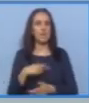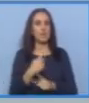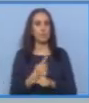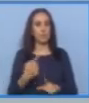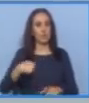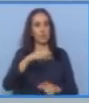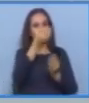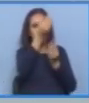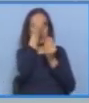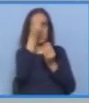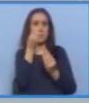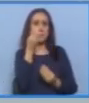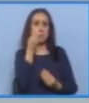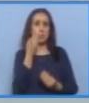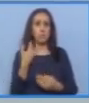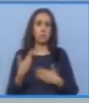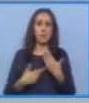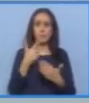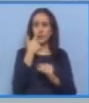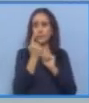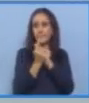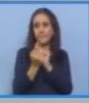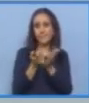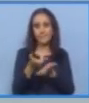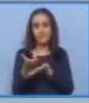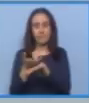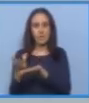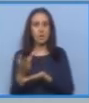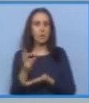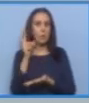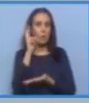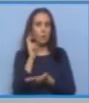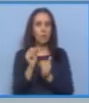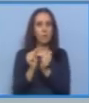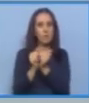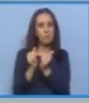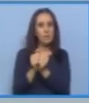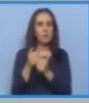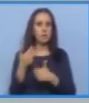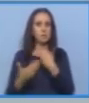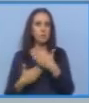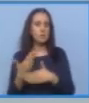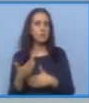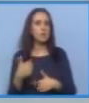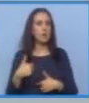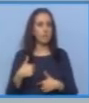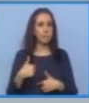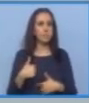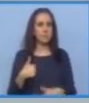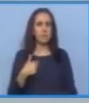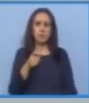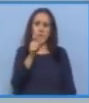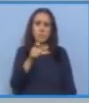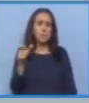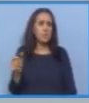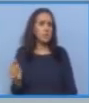da nossa formação vai sendo feita com pessoas, ouvindo, acompanhando processos, acompanhando